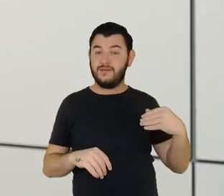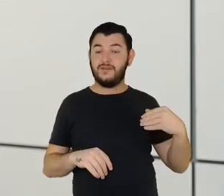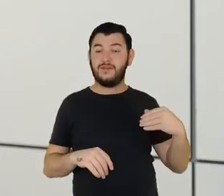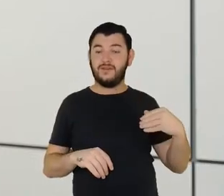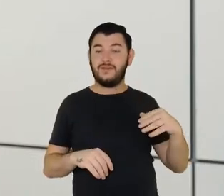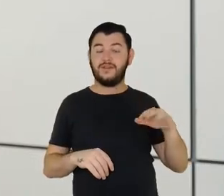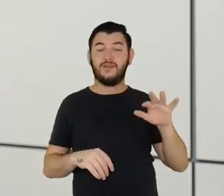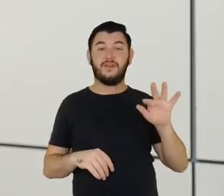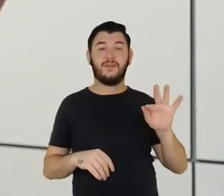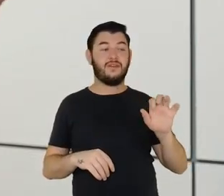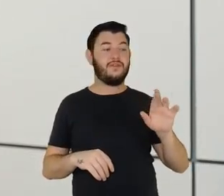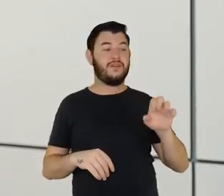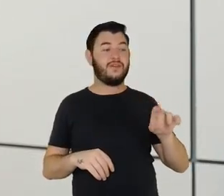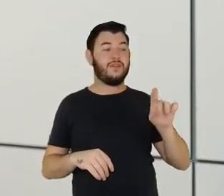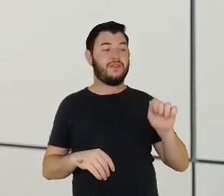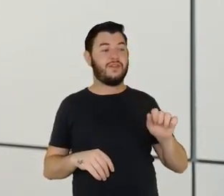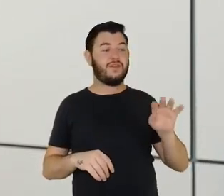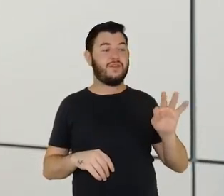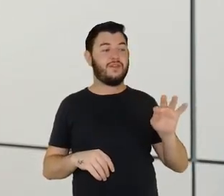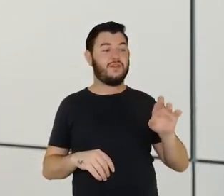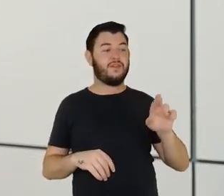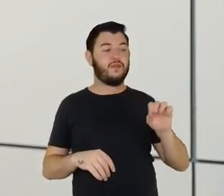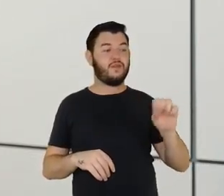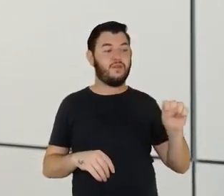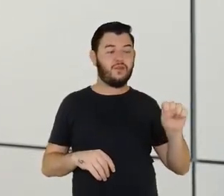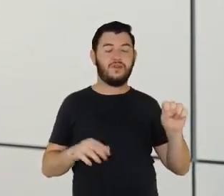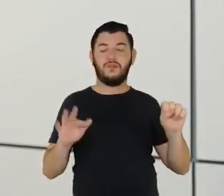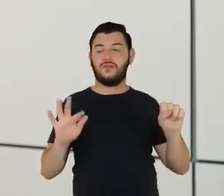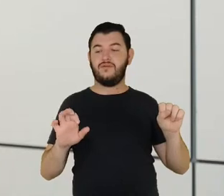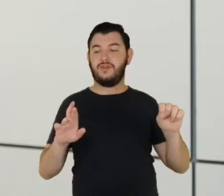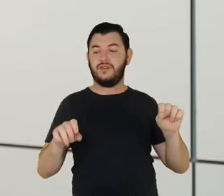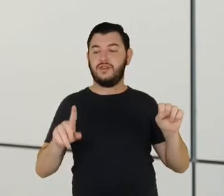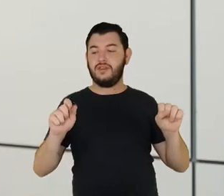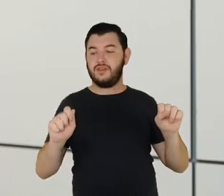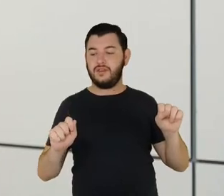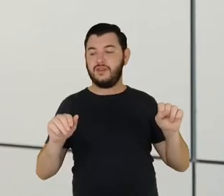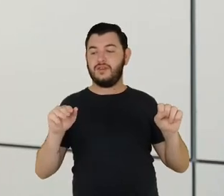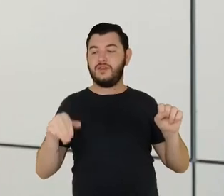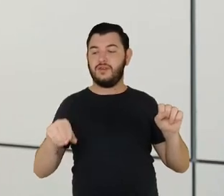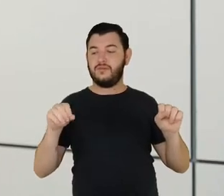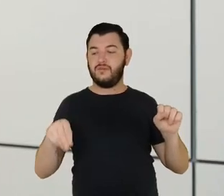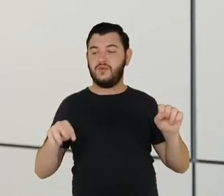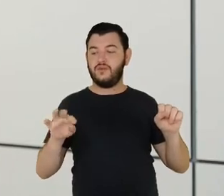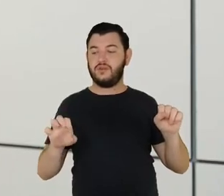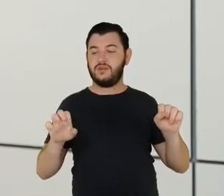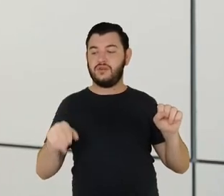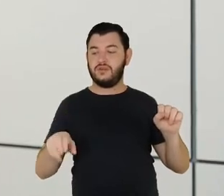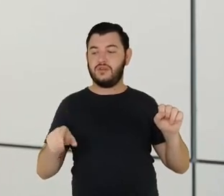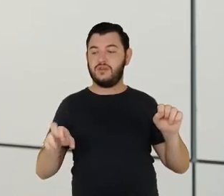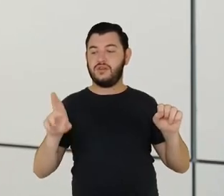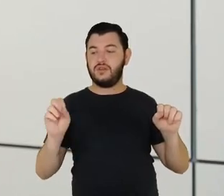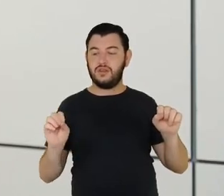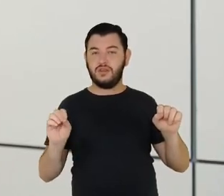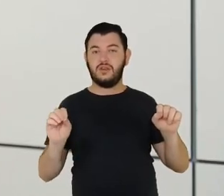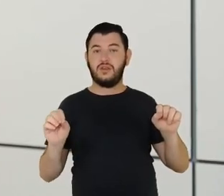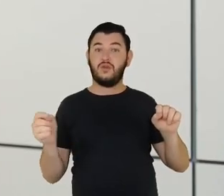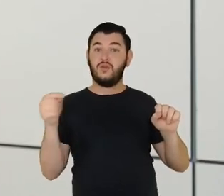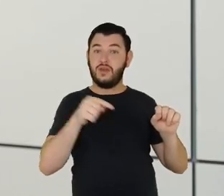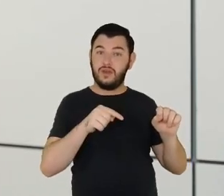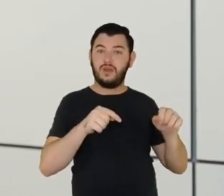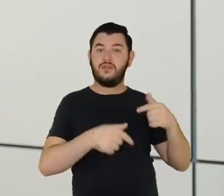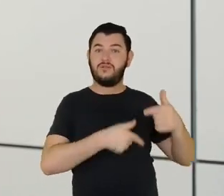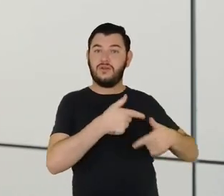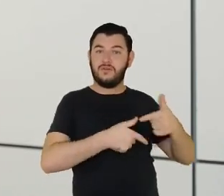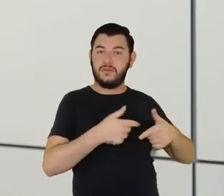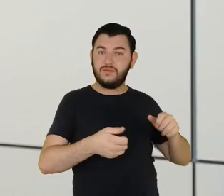era ator, grande produtor de teatro, uma pessoa fabulosa. Trabalhei com ele na Globo como ator. E a Nanda é